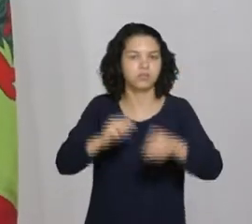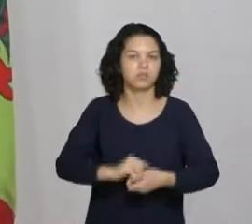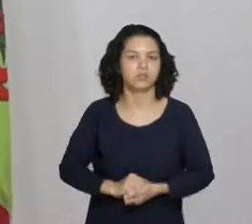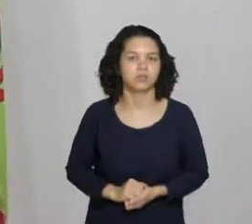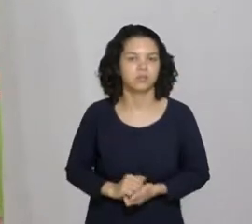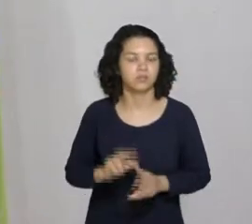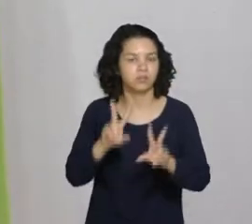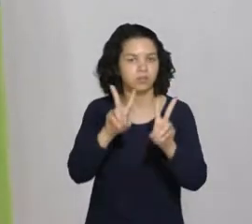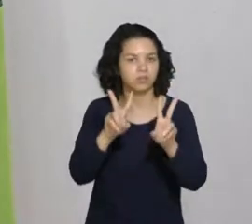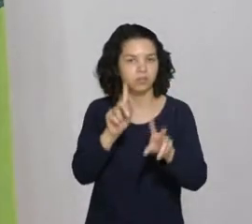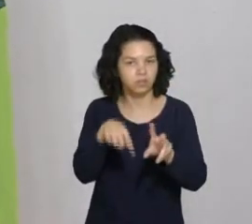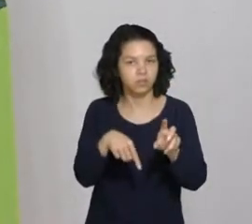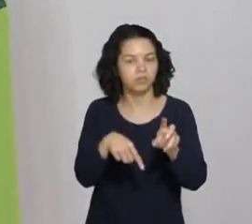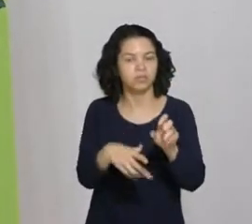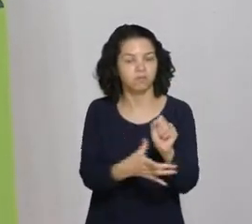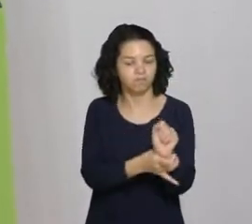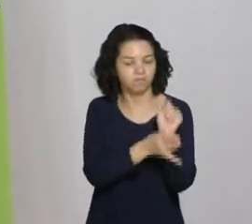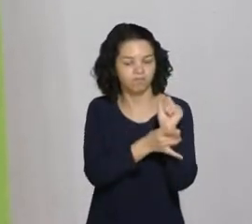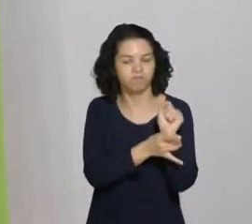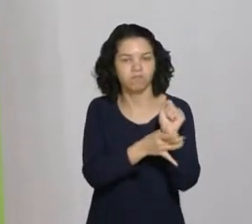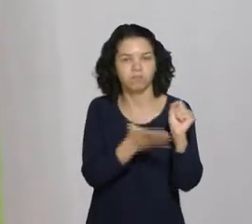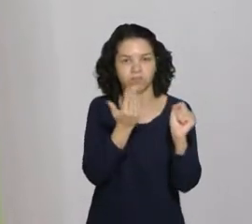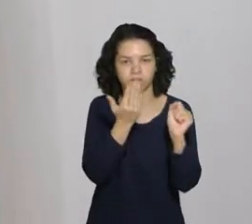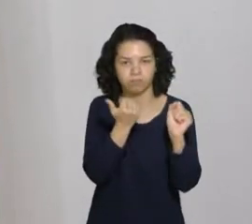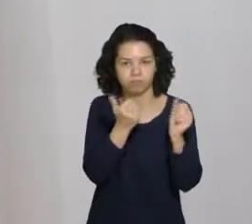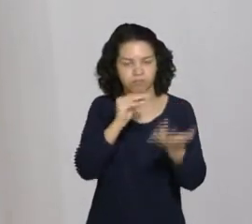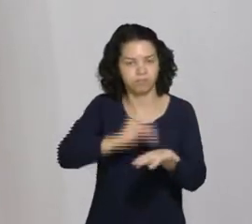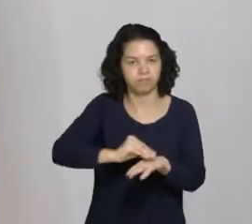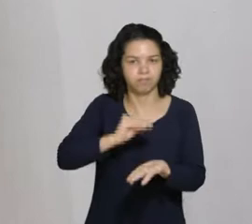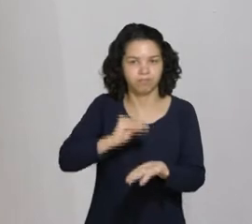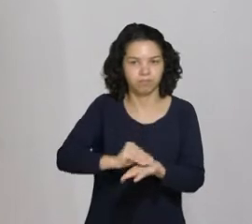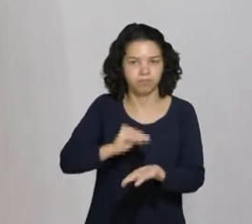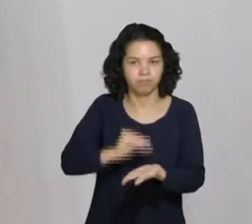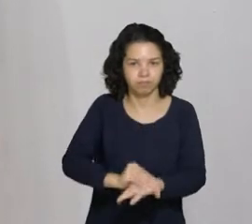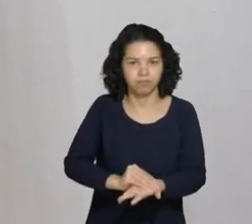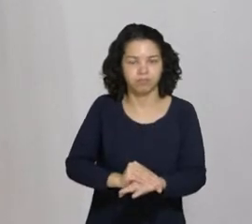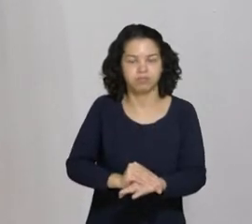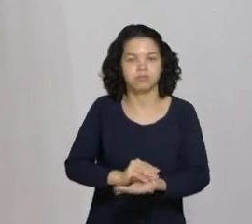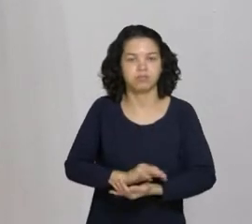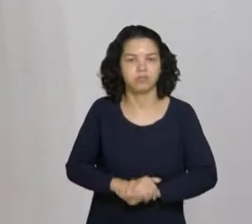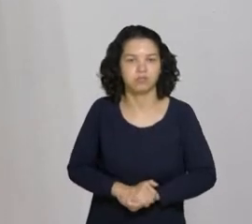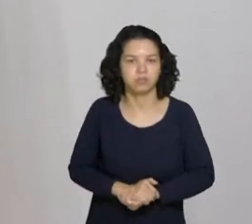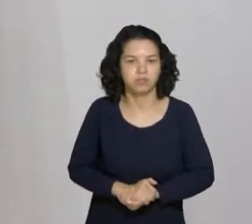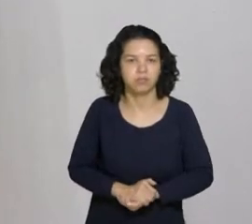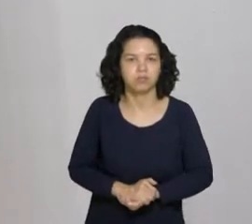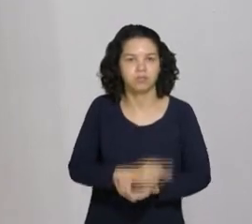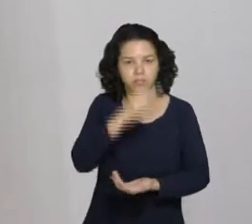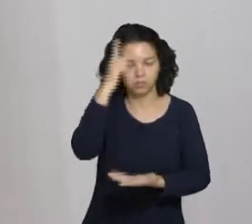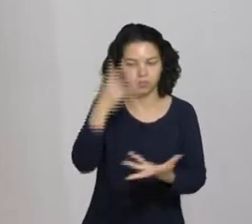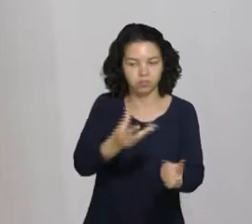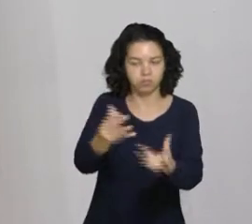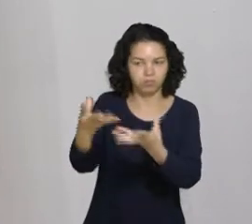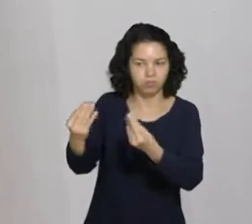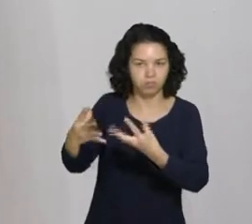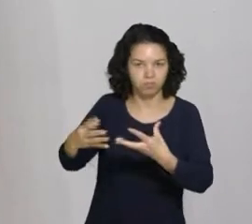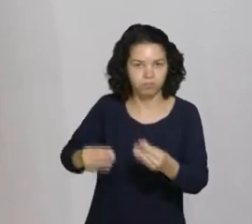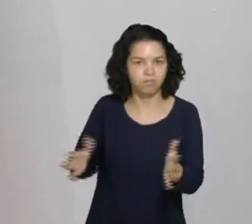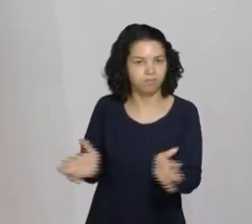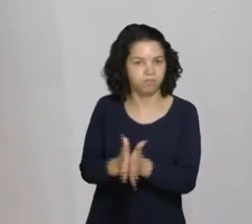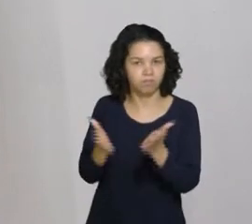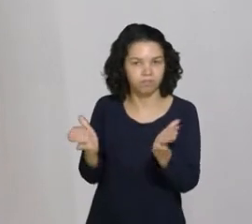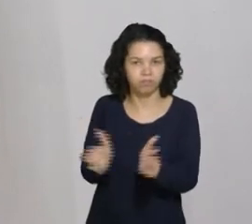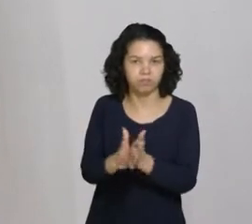insegurança alimentar e o número de pessoas afetadas pela miséria continua